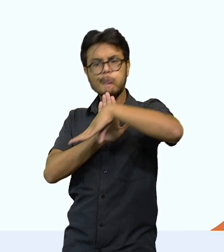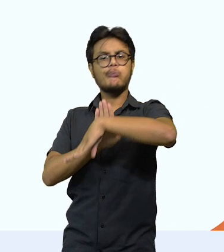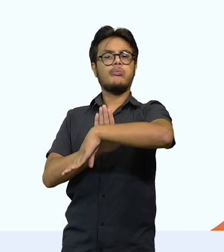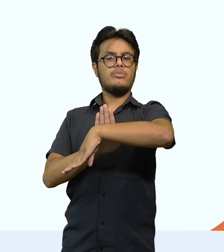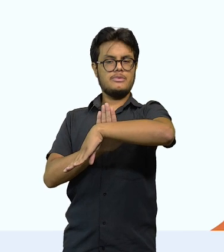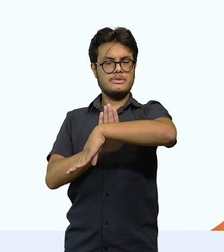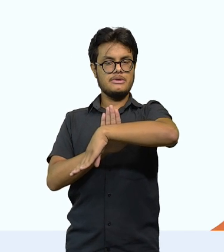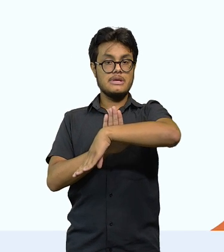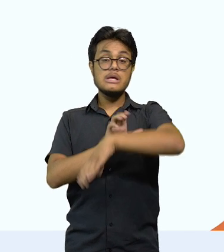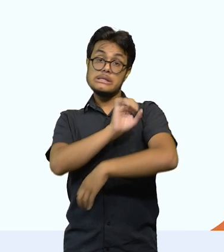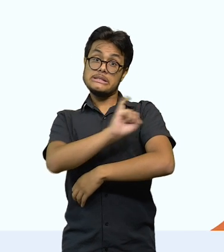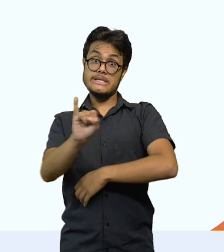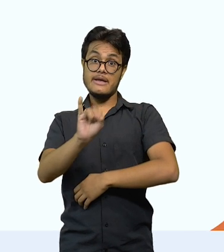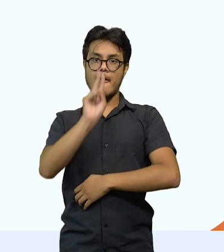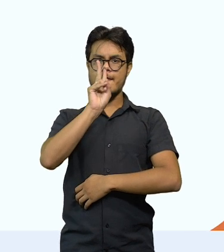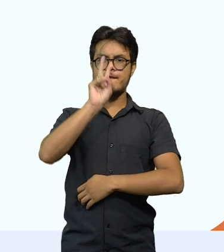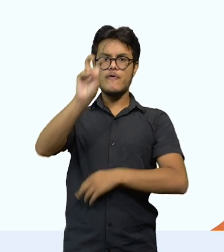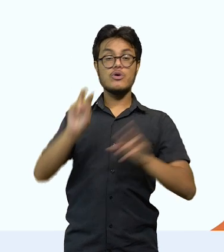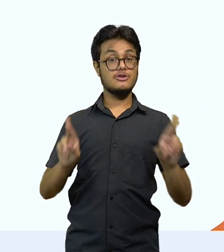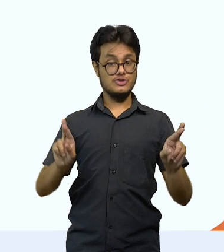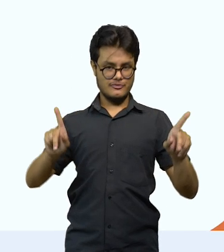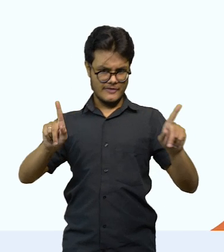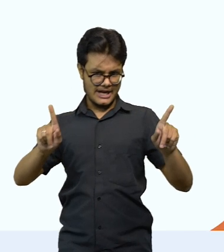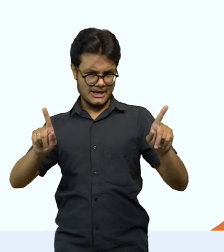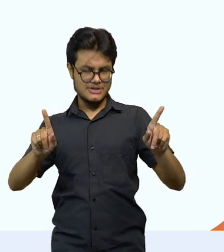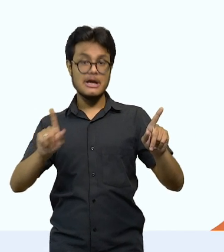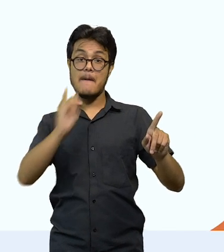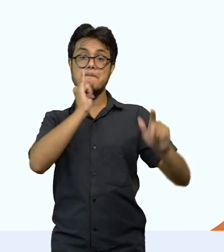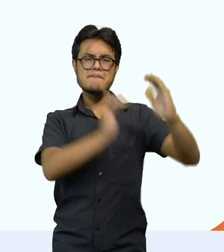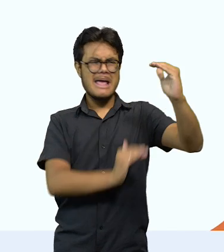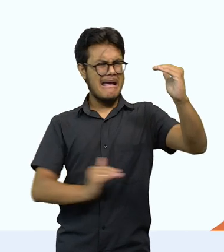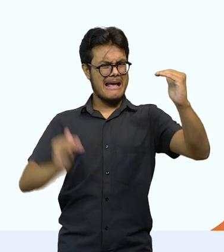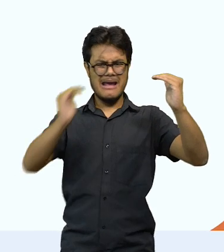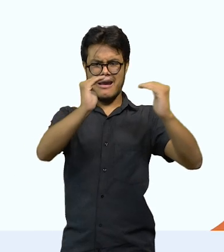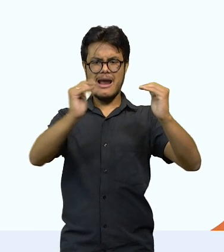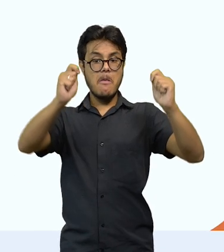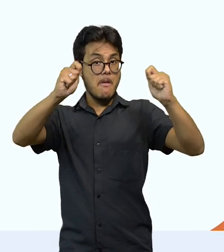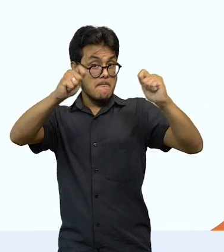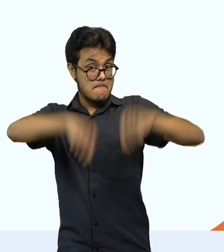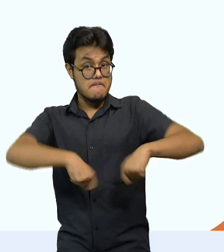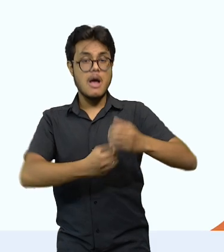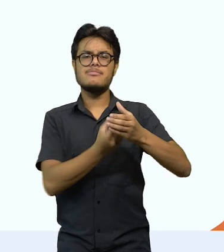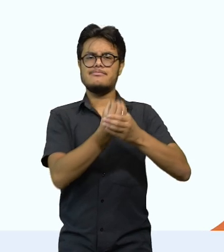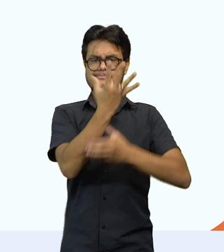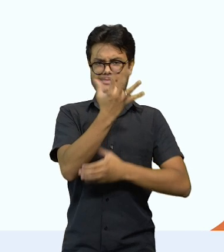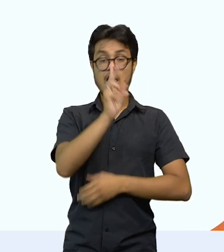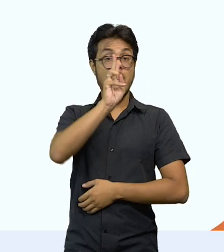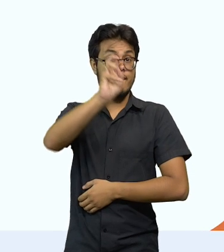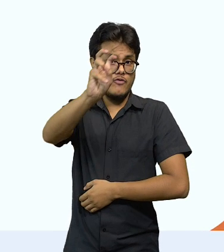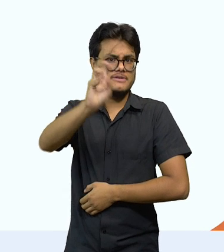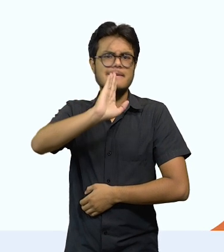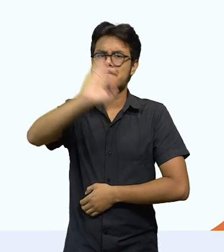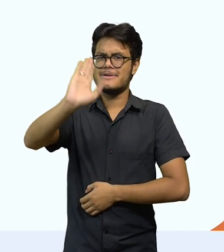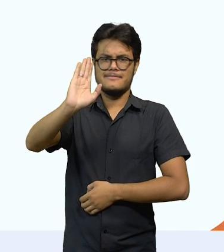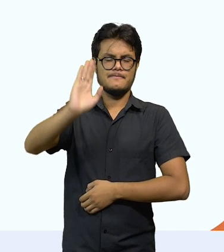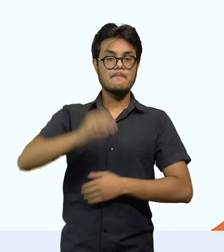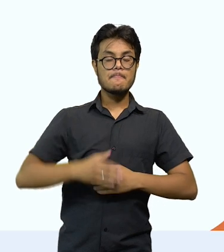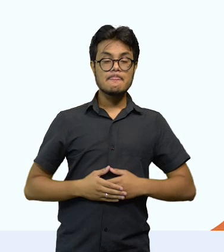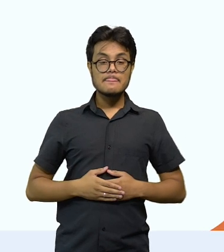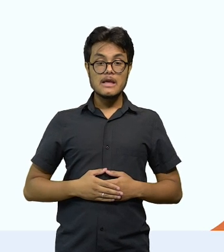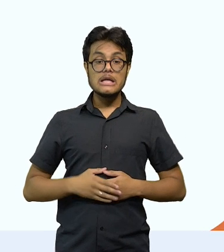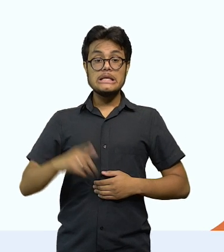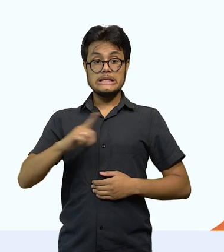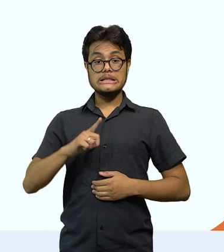diferença de potencial que é produzido, o máximo de diferença de potencial é minha força eletromotriz, e eu